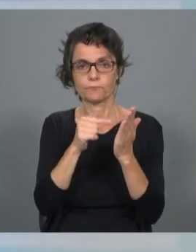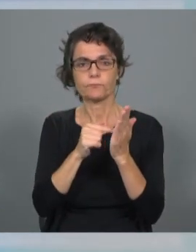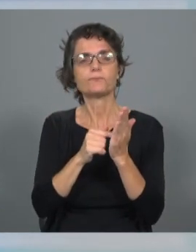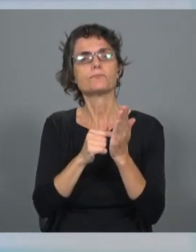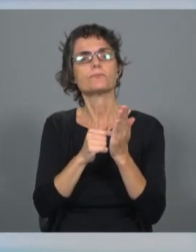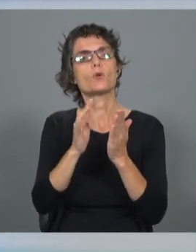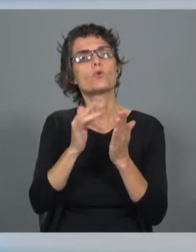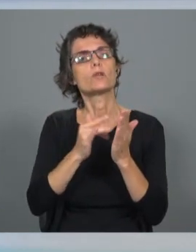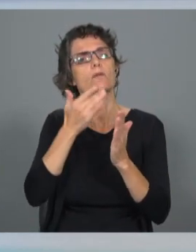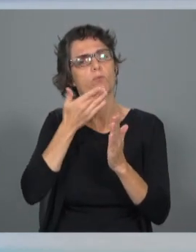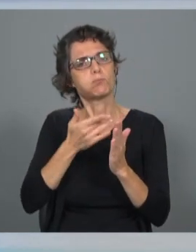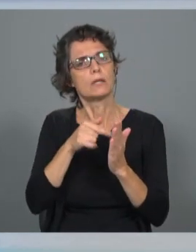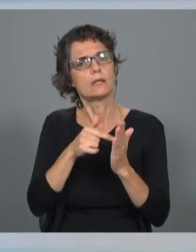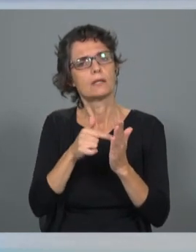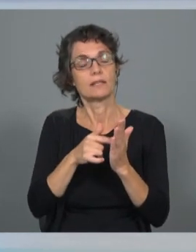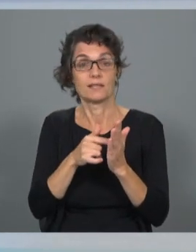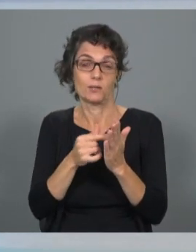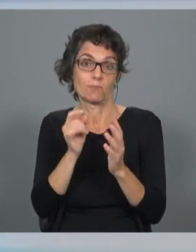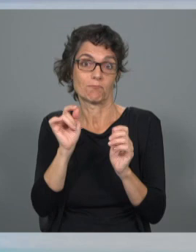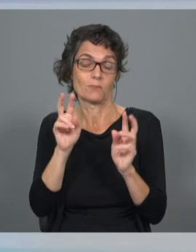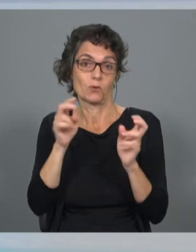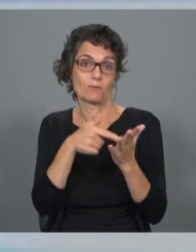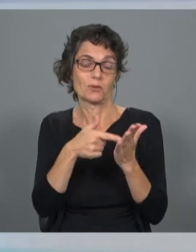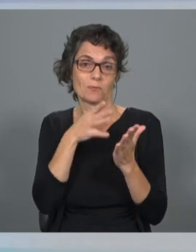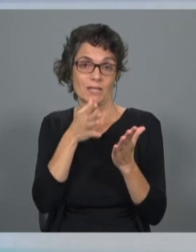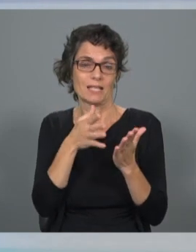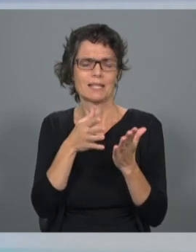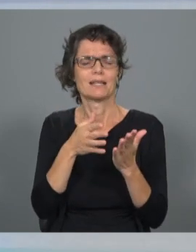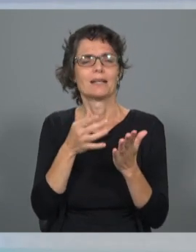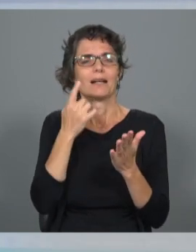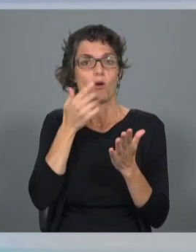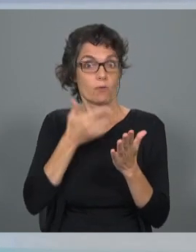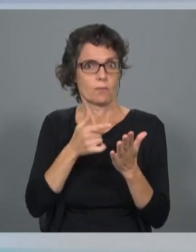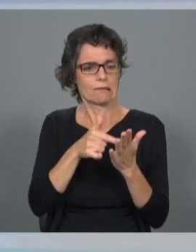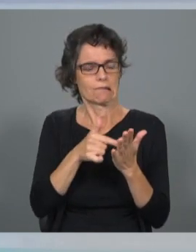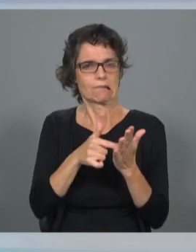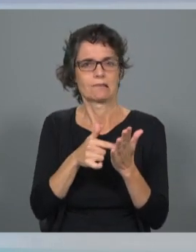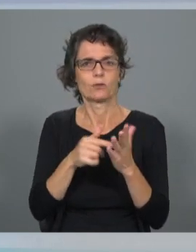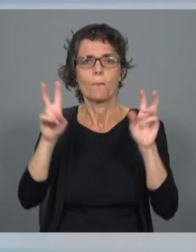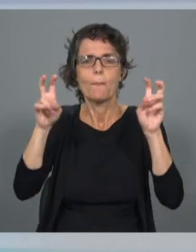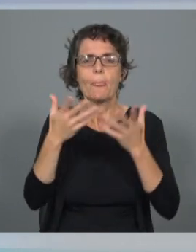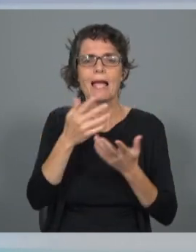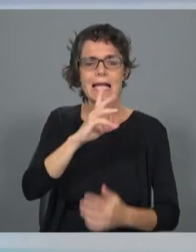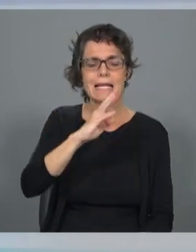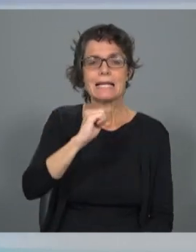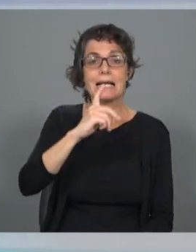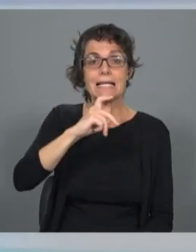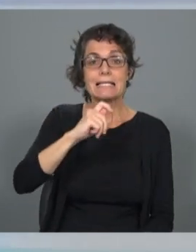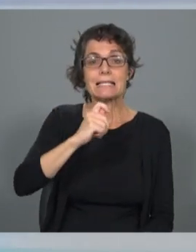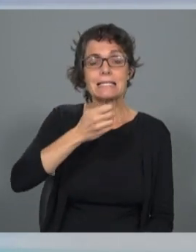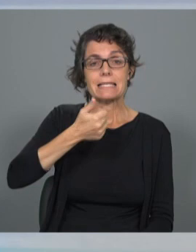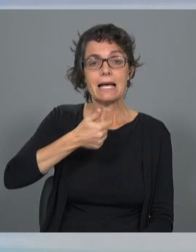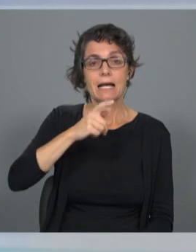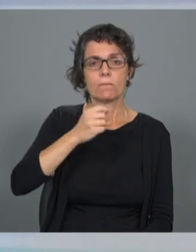Sabedoria, e como o próprio nome do livro nos refere, fala precisamente da sabedoria. Hoje não se